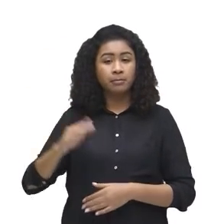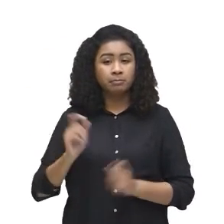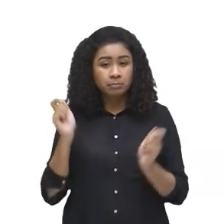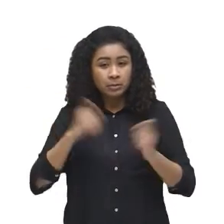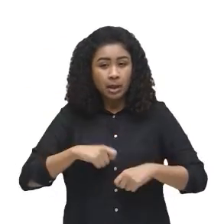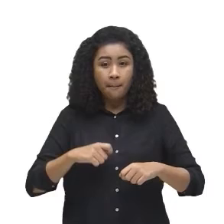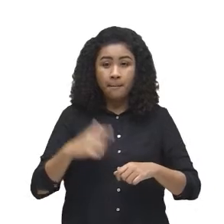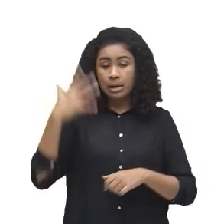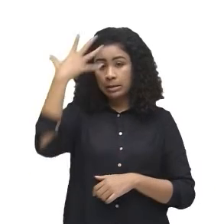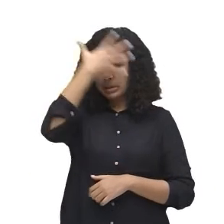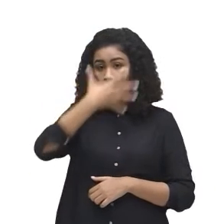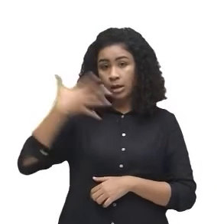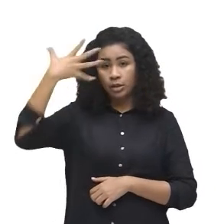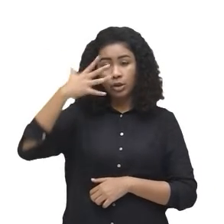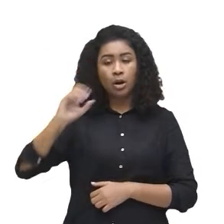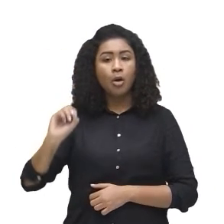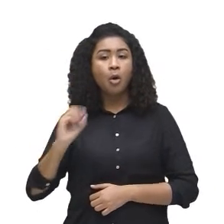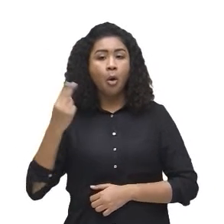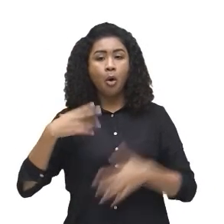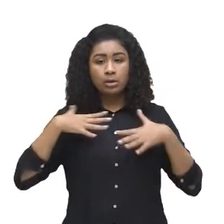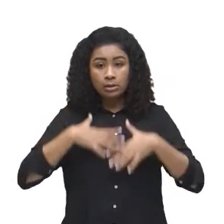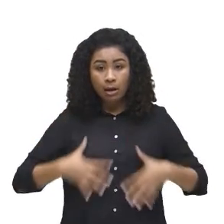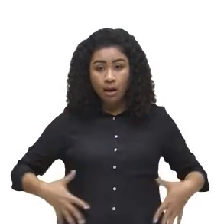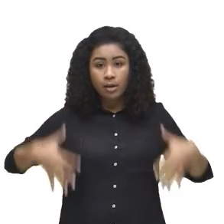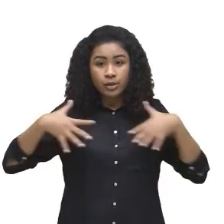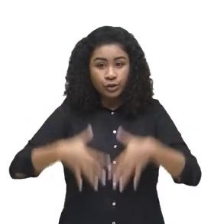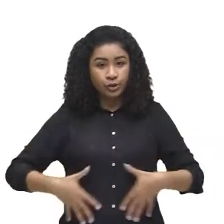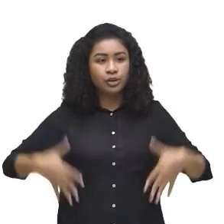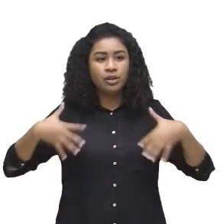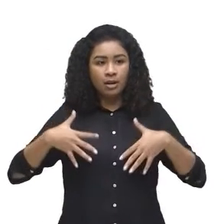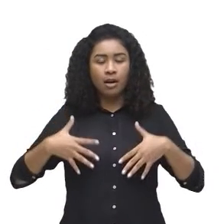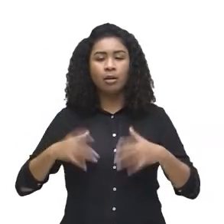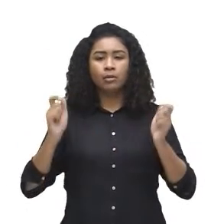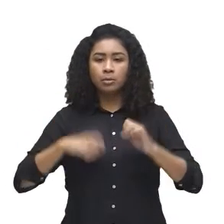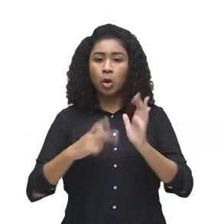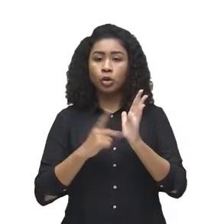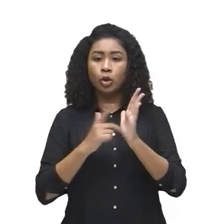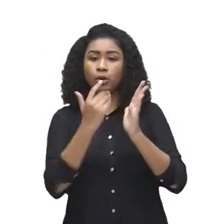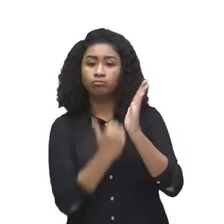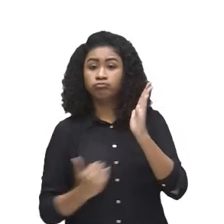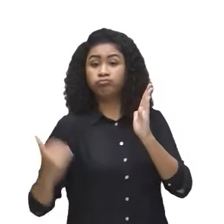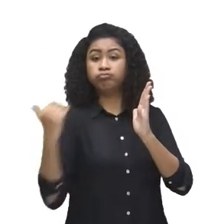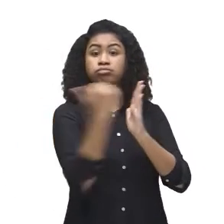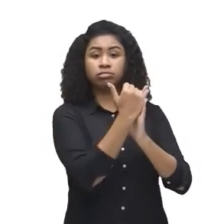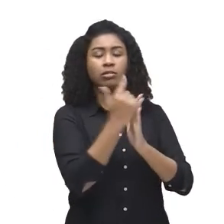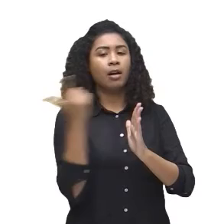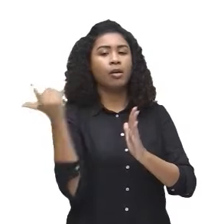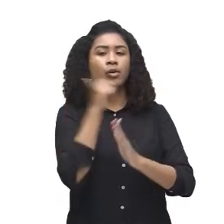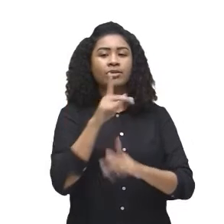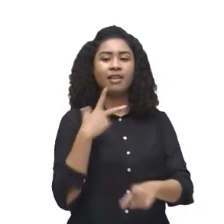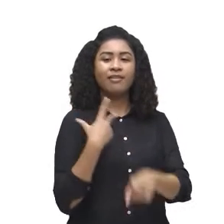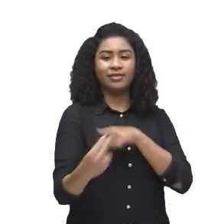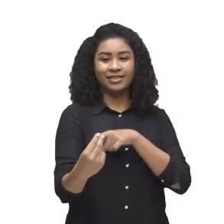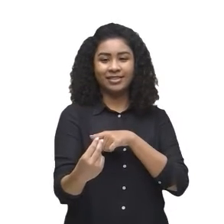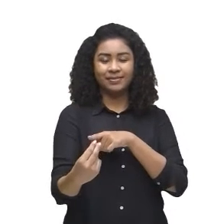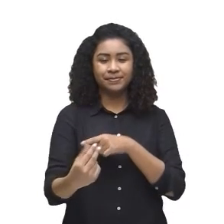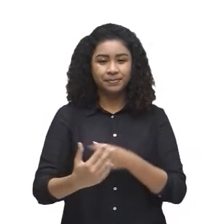onde tem uma grande pontuação também. Inclusive, se ele fizer um nocaute no adversário, ele vence rapidamente a